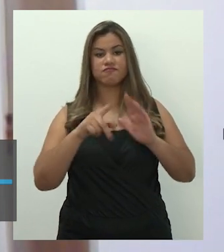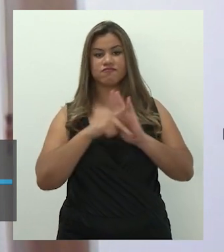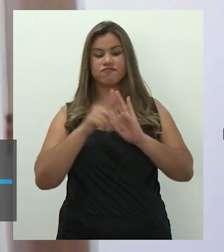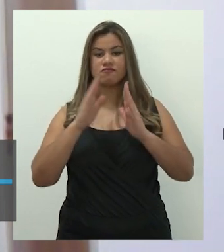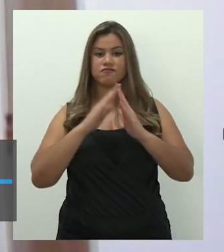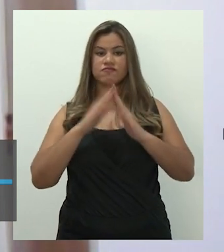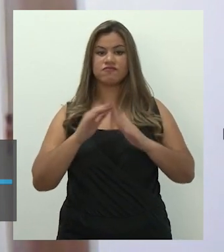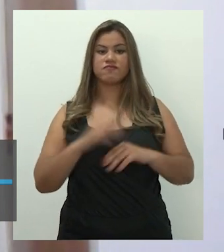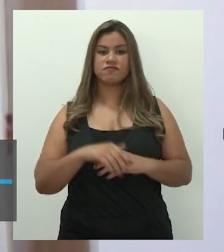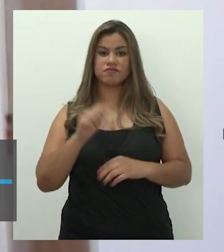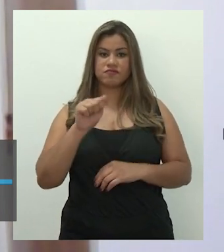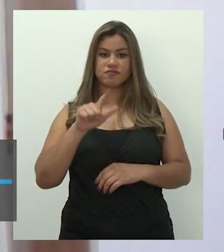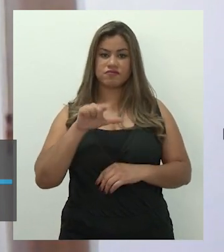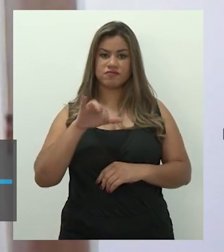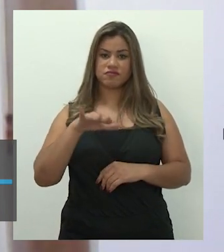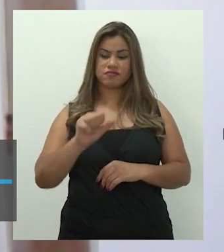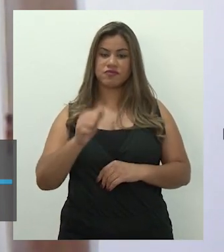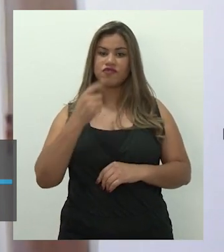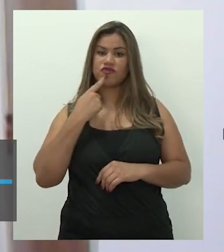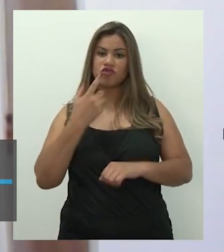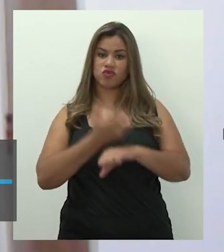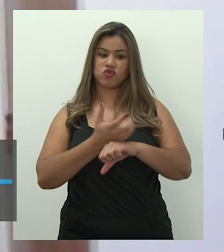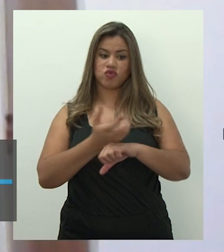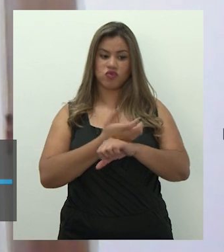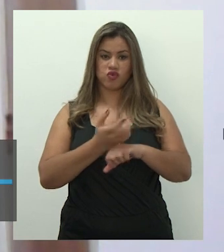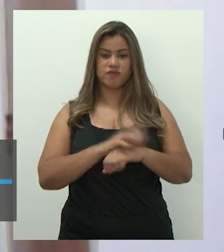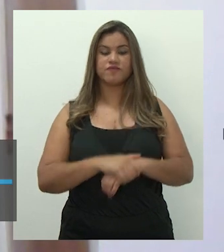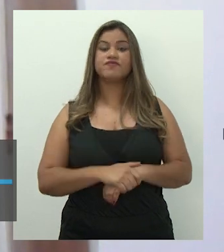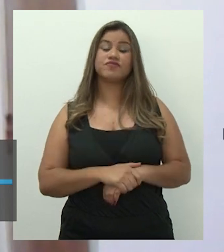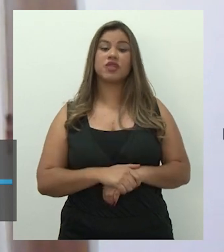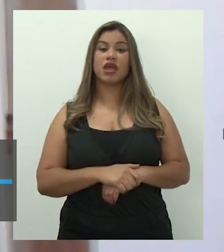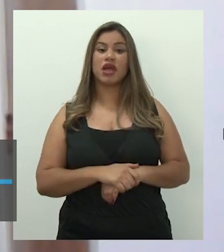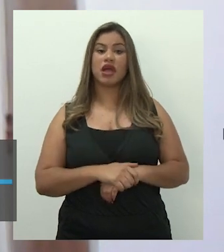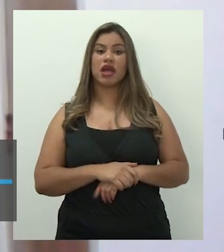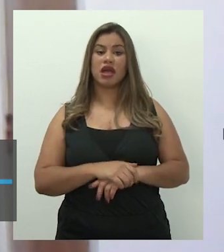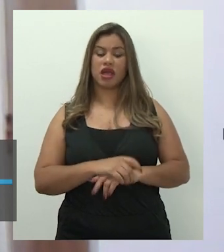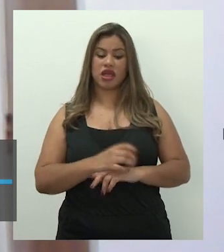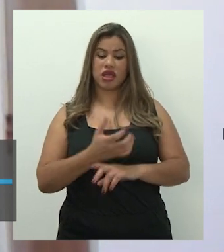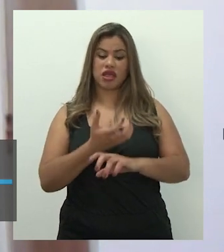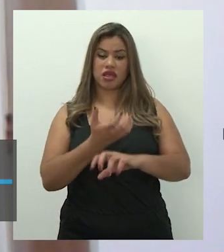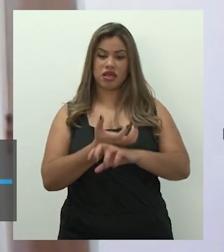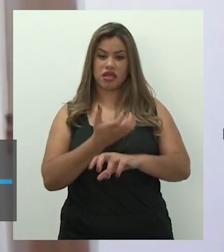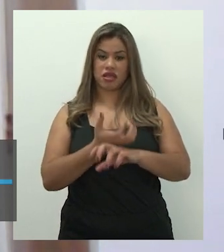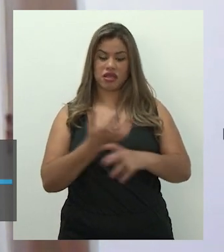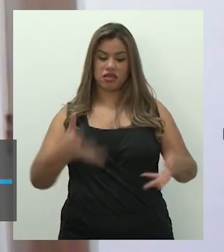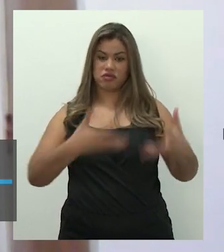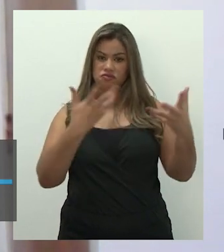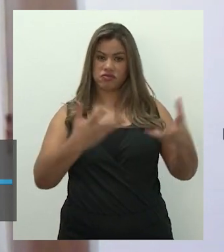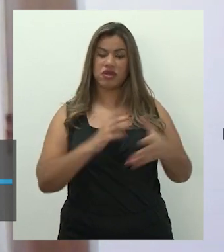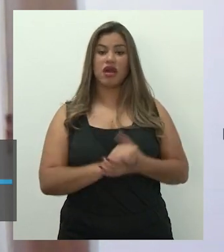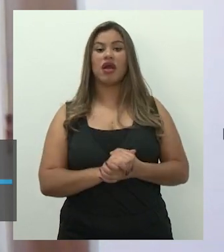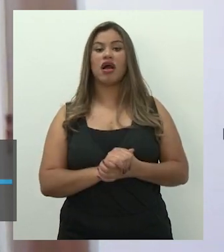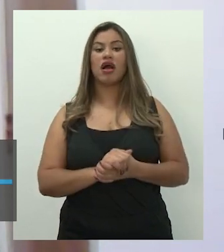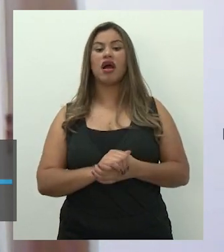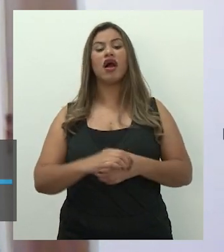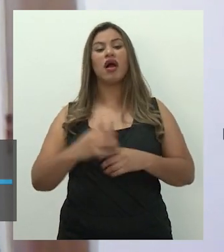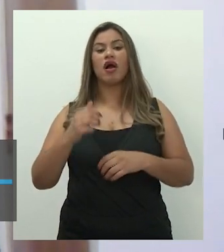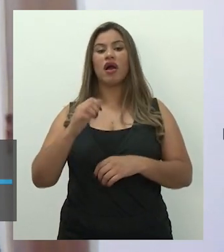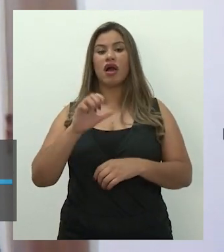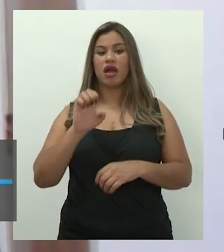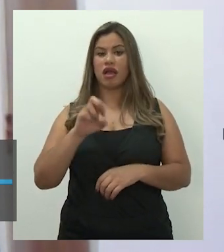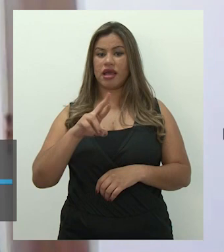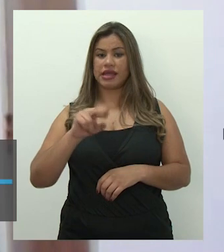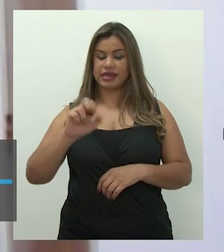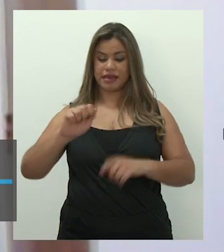observados. A Aline trabalhar com horta. A Célia medir a sala de aula. Atividades na quadra. A Érica falou medição